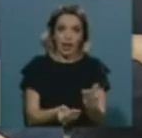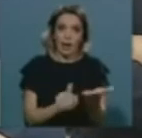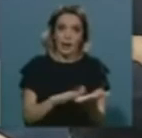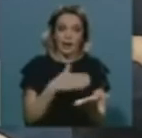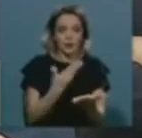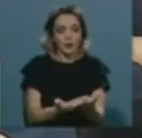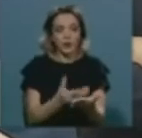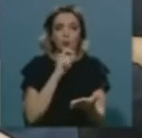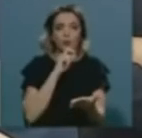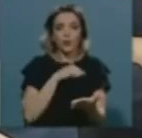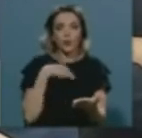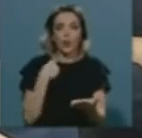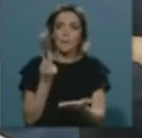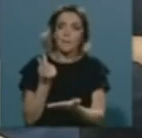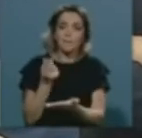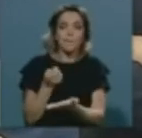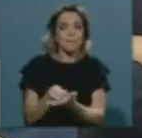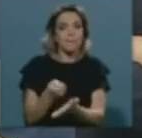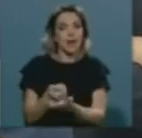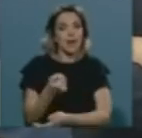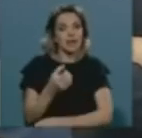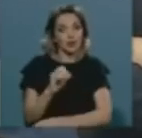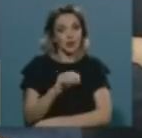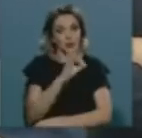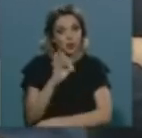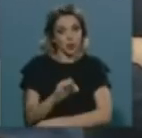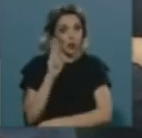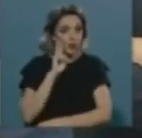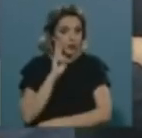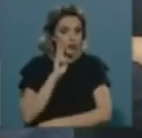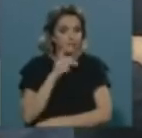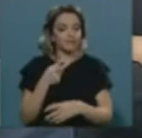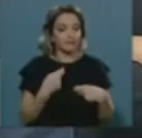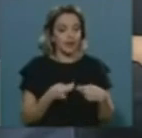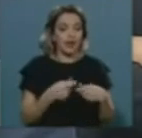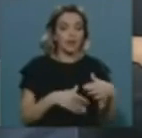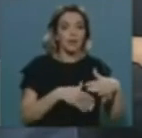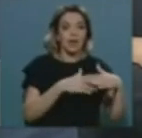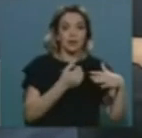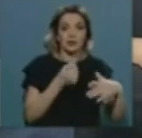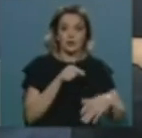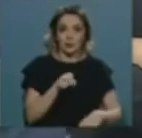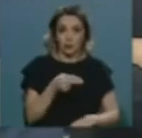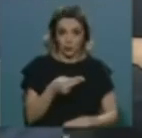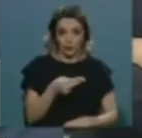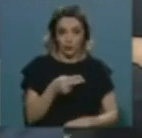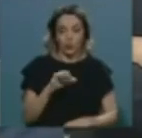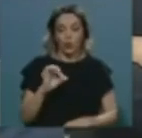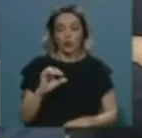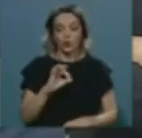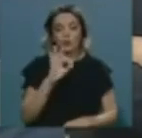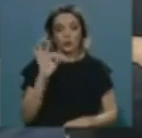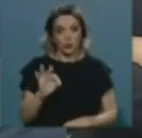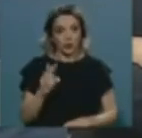vamos fazer um adiantamento de 50% do valor elegível. Estamos a falar de despesas até 5 mil euros, em que 80% desse